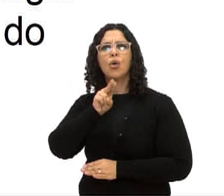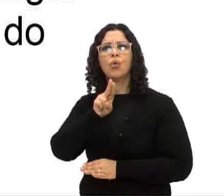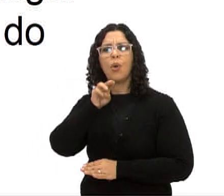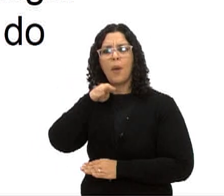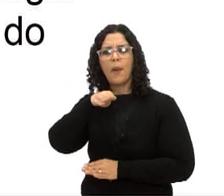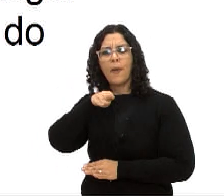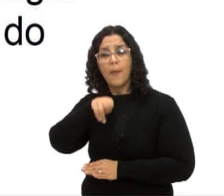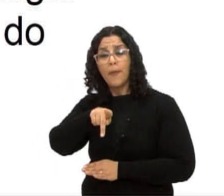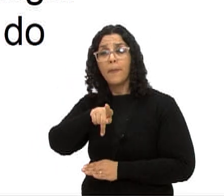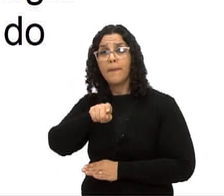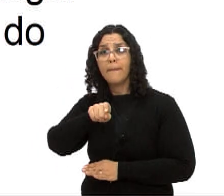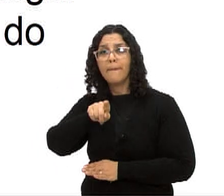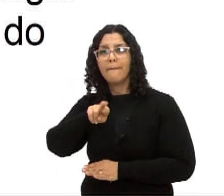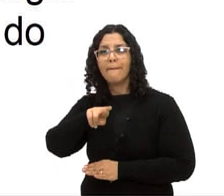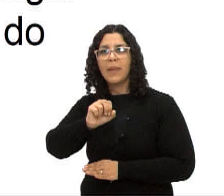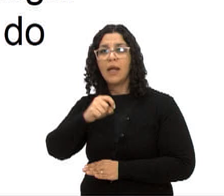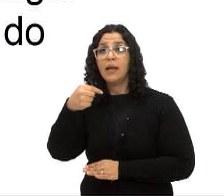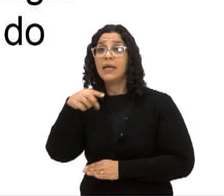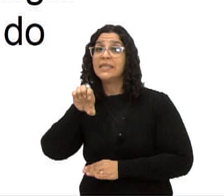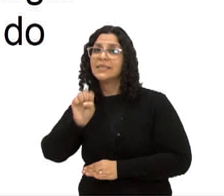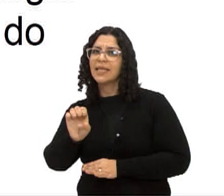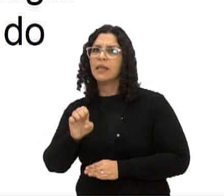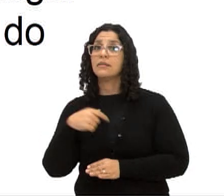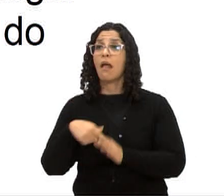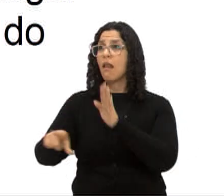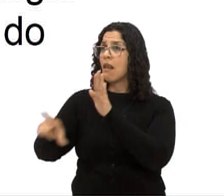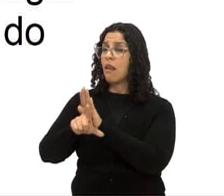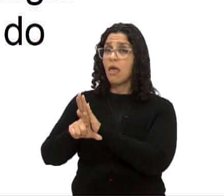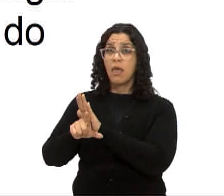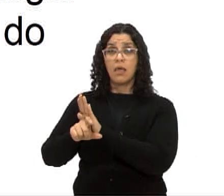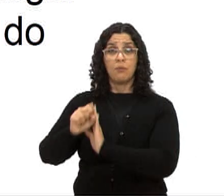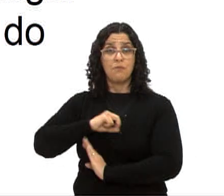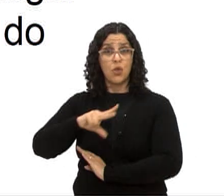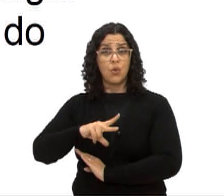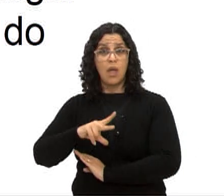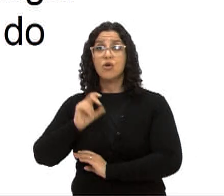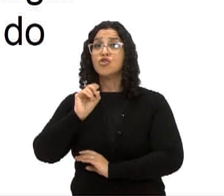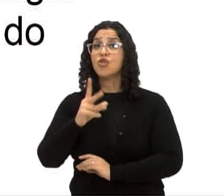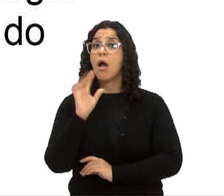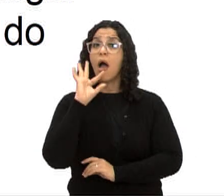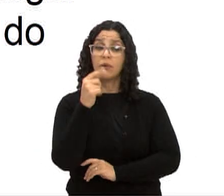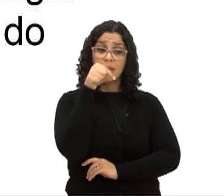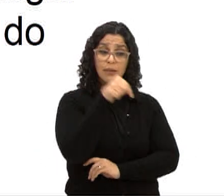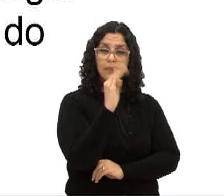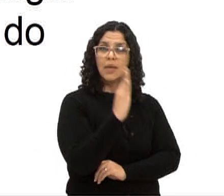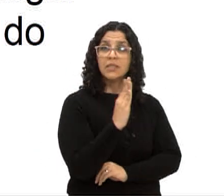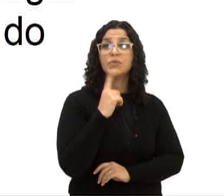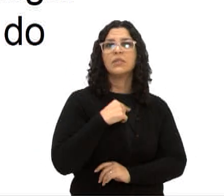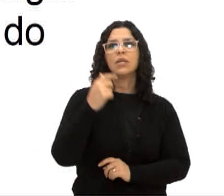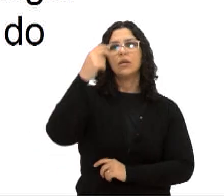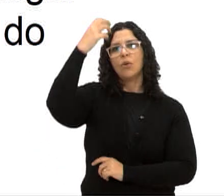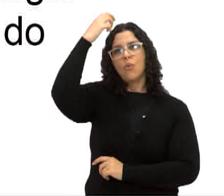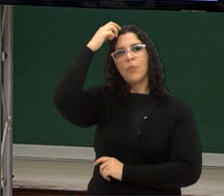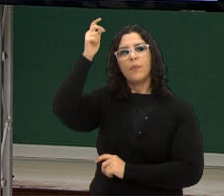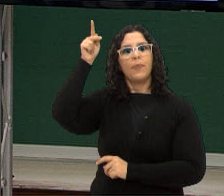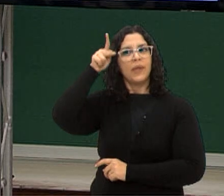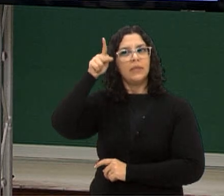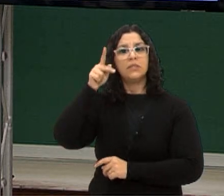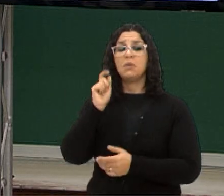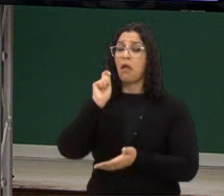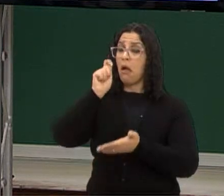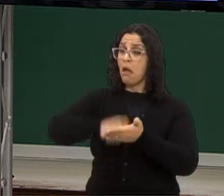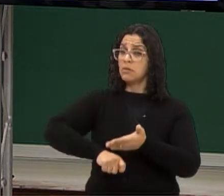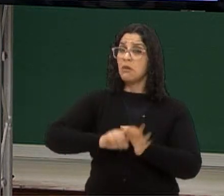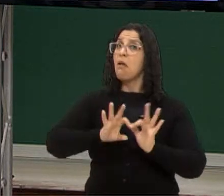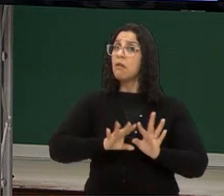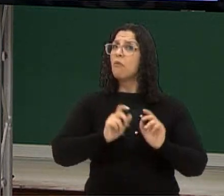qual qualquer ordem, lei de Portugal, somente seria cumprida com o aval do príncipe regente. Como